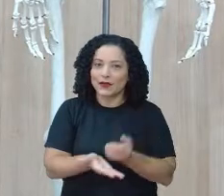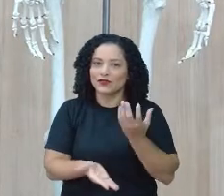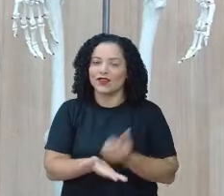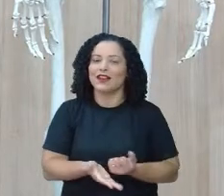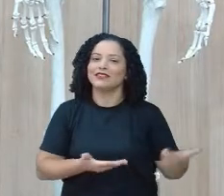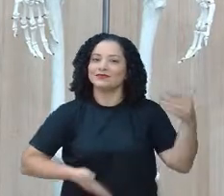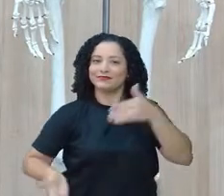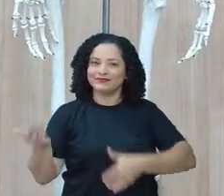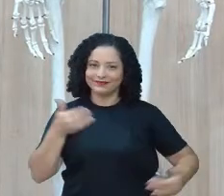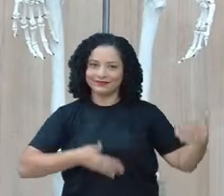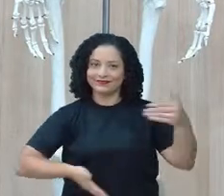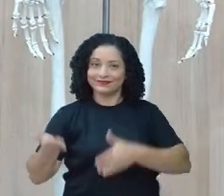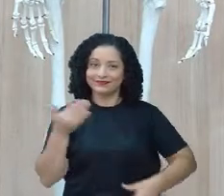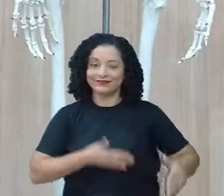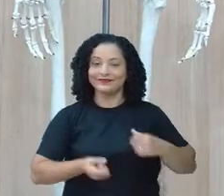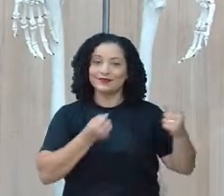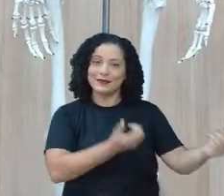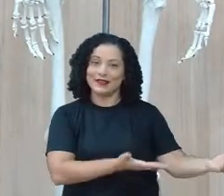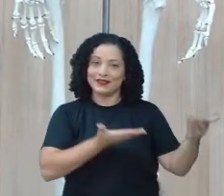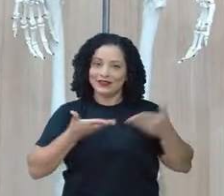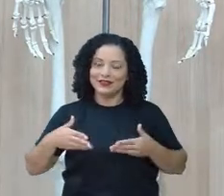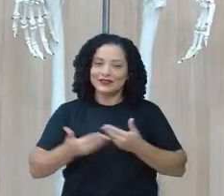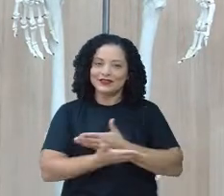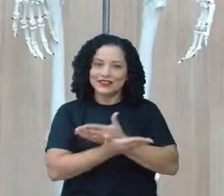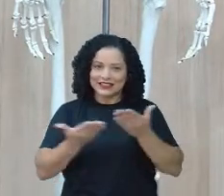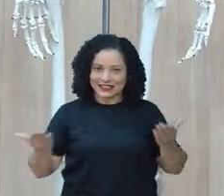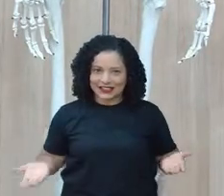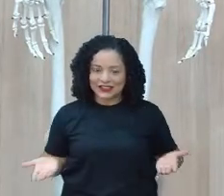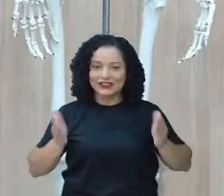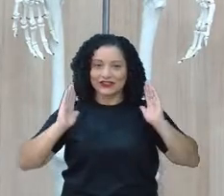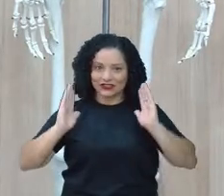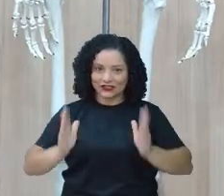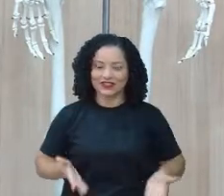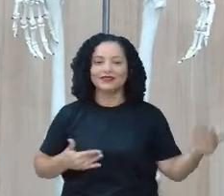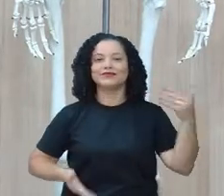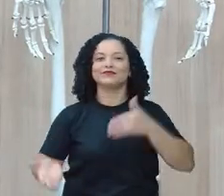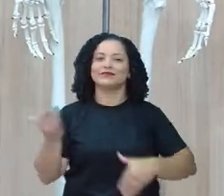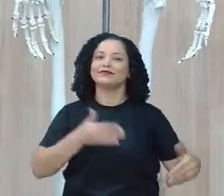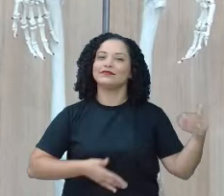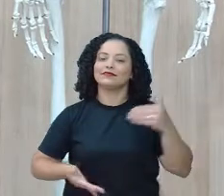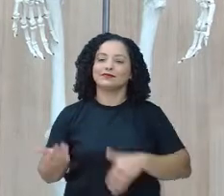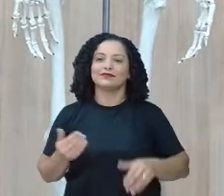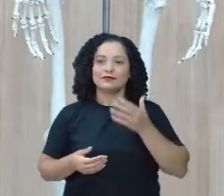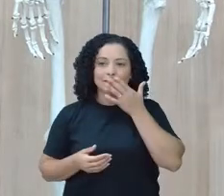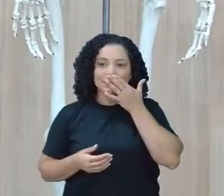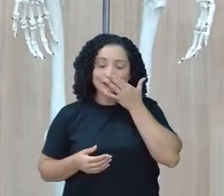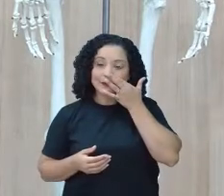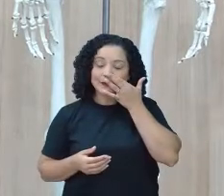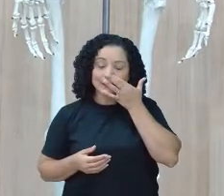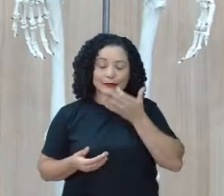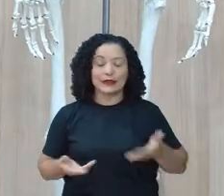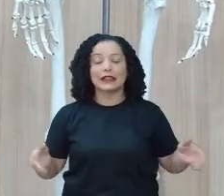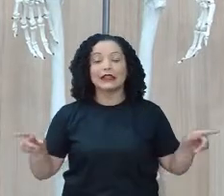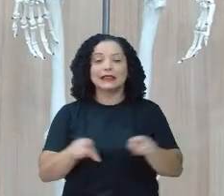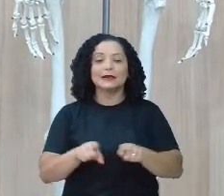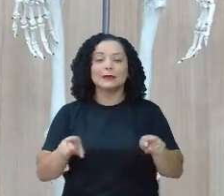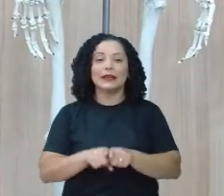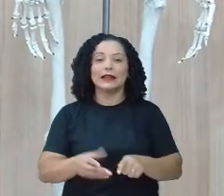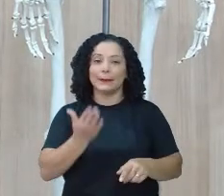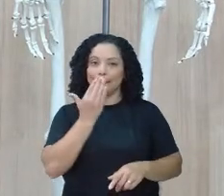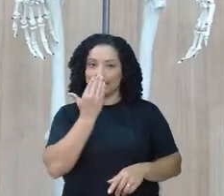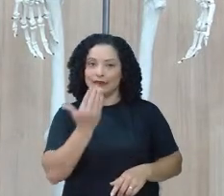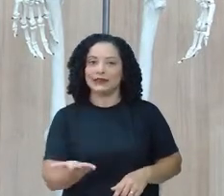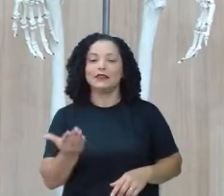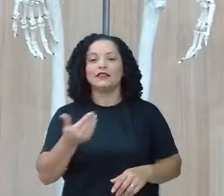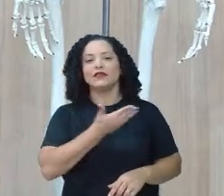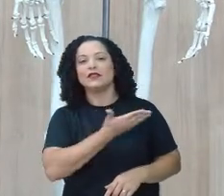está interagindo com a gente. Bem-vindos a todos e a todas que já estão interagindo. Mas hoje eu tenho um pedido. Vocês que estão entrando na